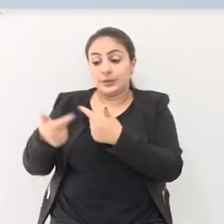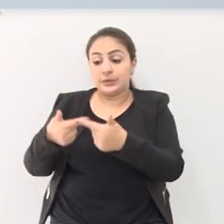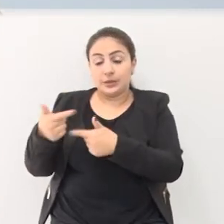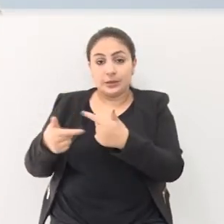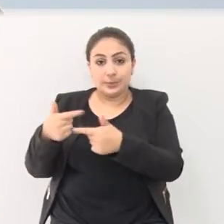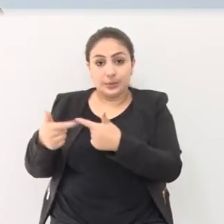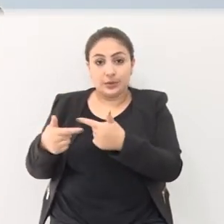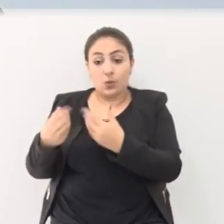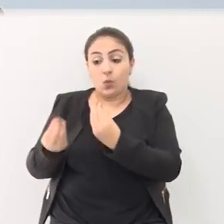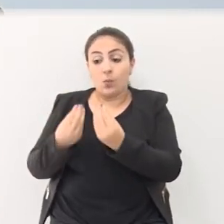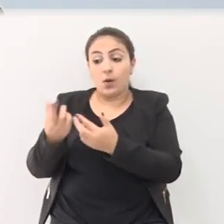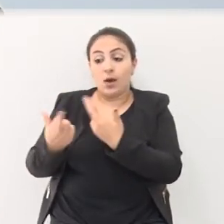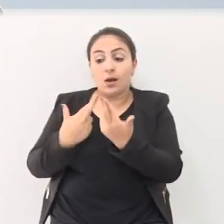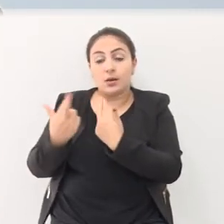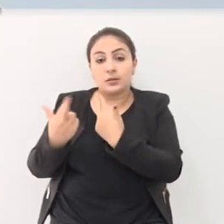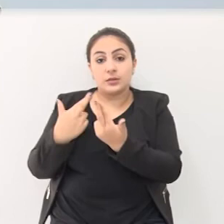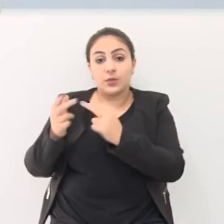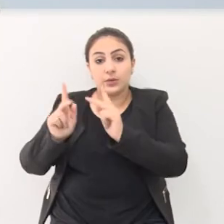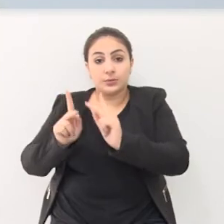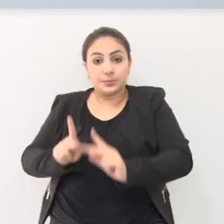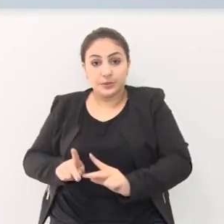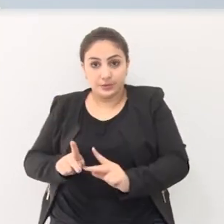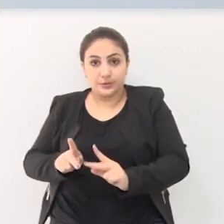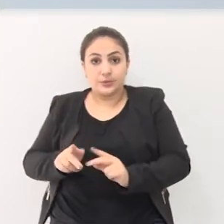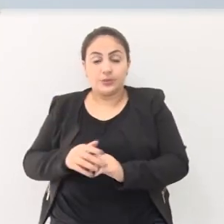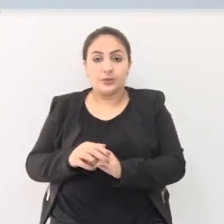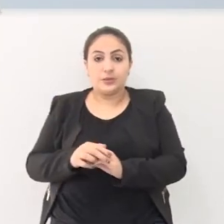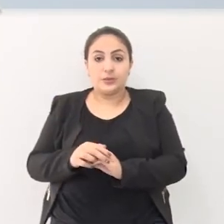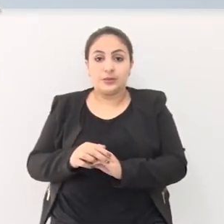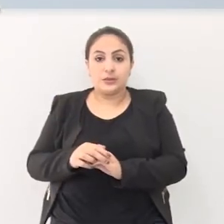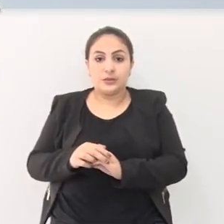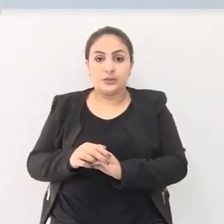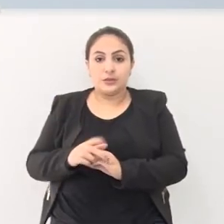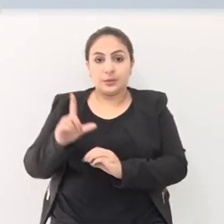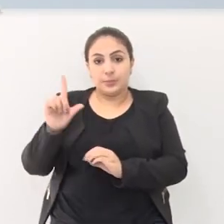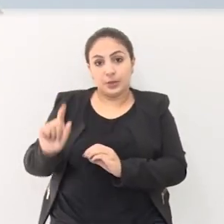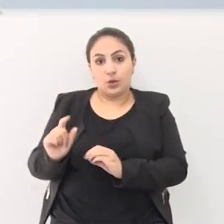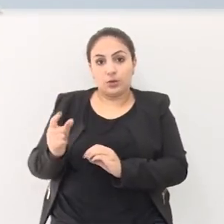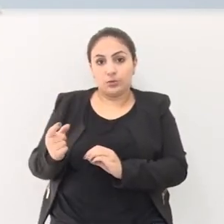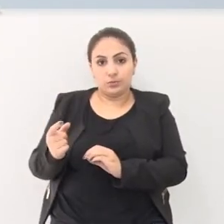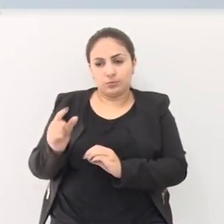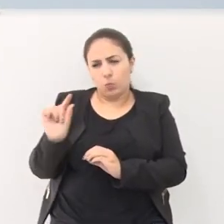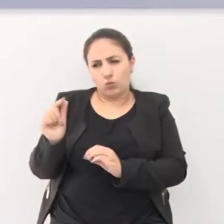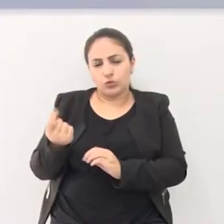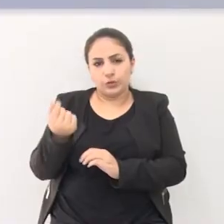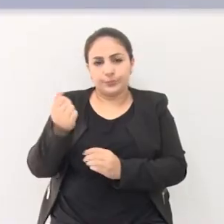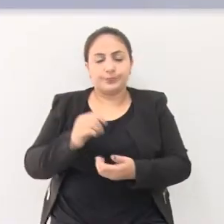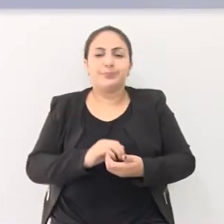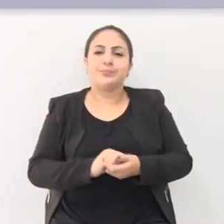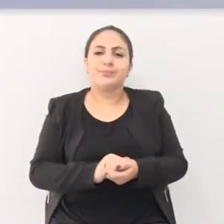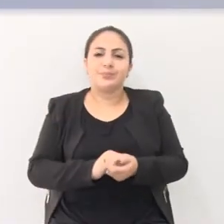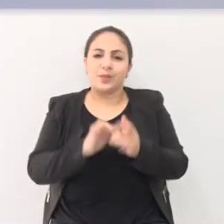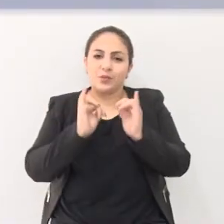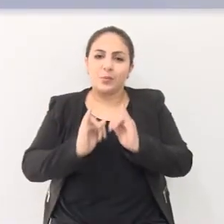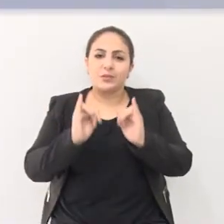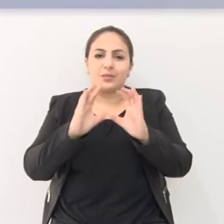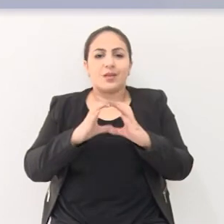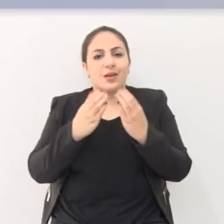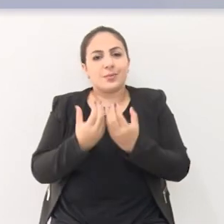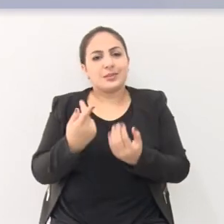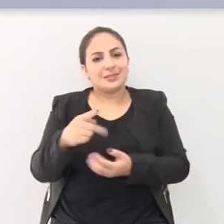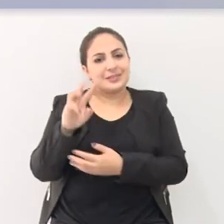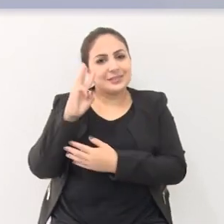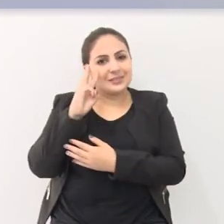principalmente atuando com relação às pessoas de menor poder aquisitivo. E o Jornal da Câmara desta